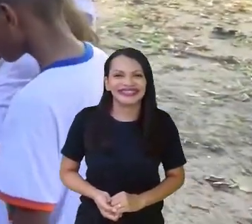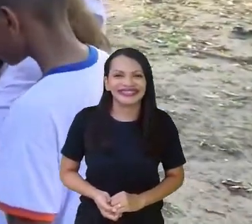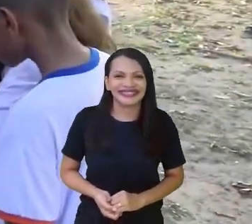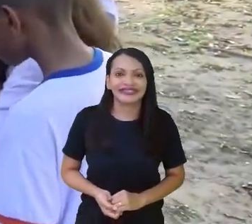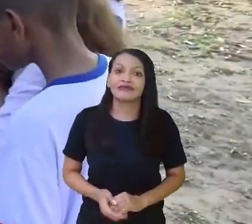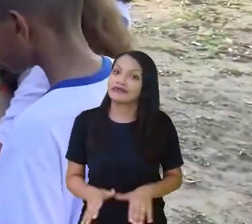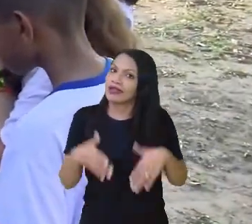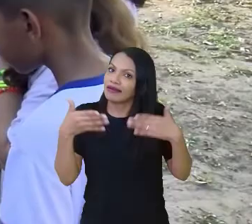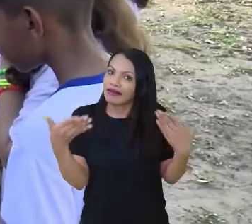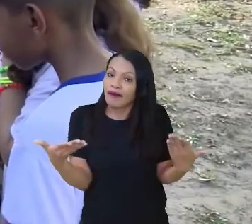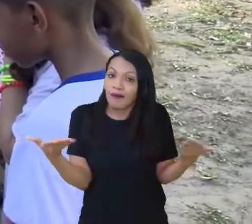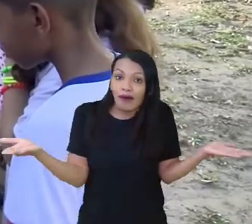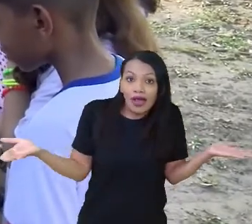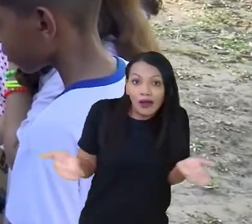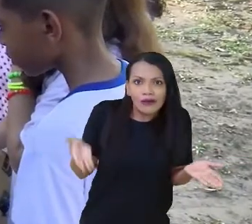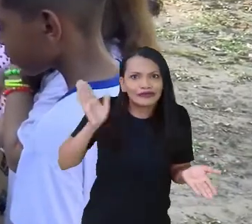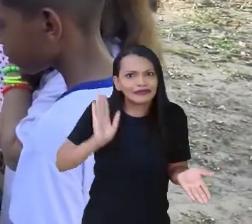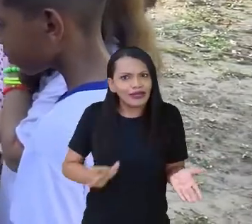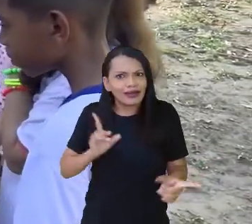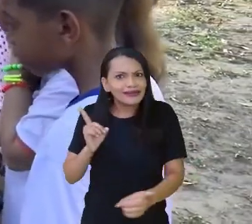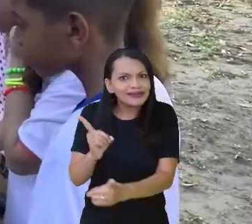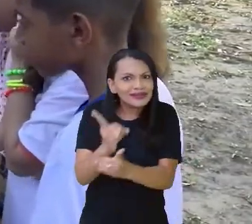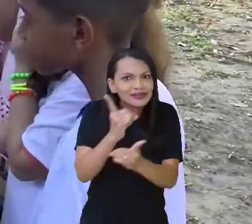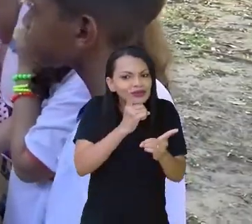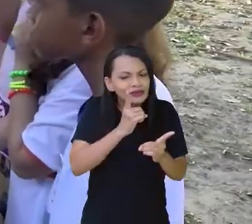E agora, já descobriram?